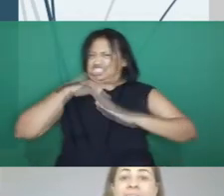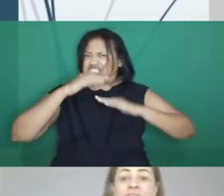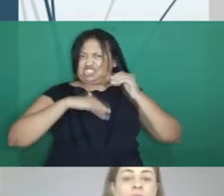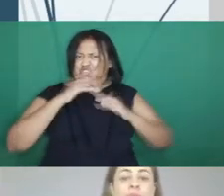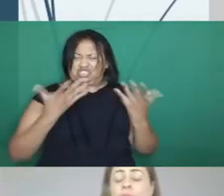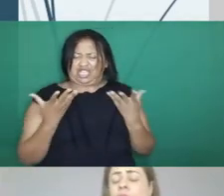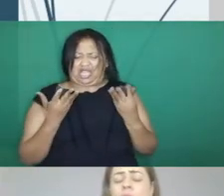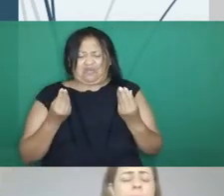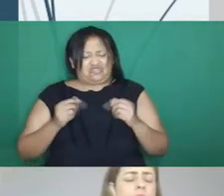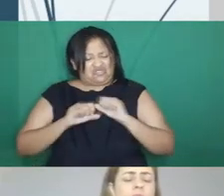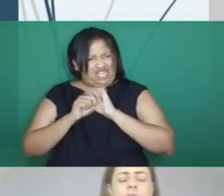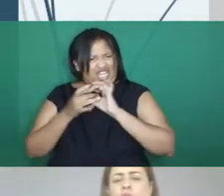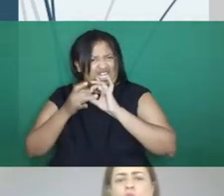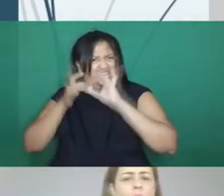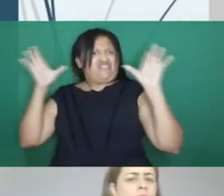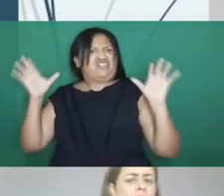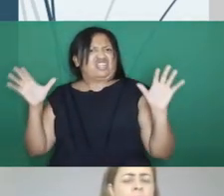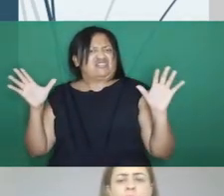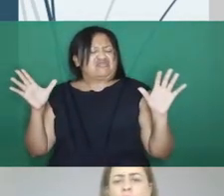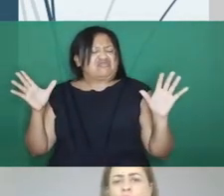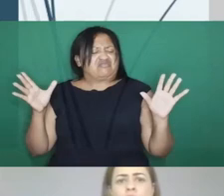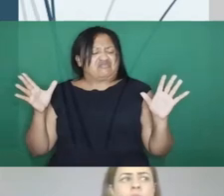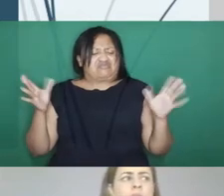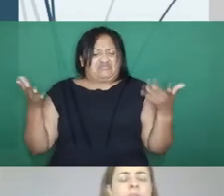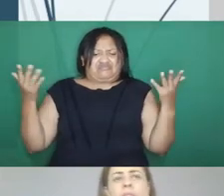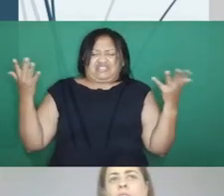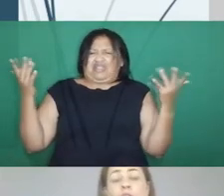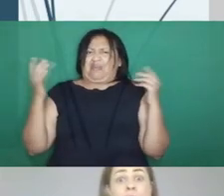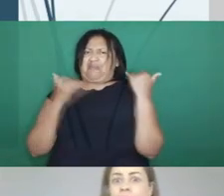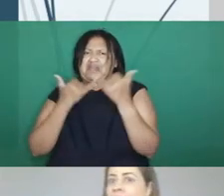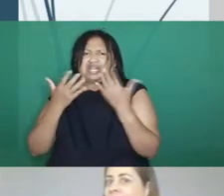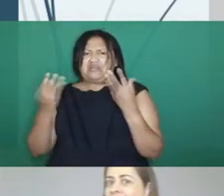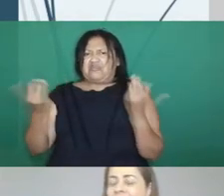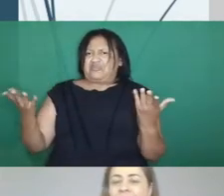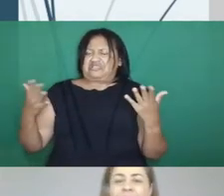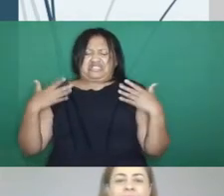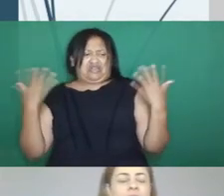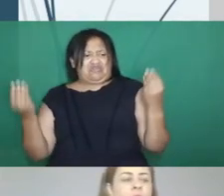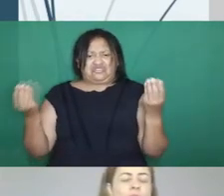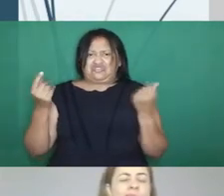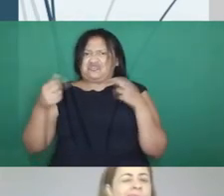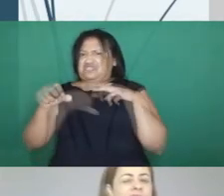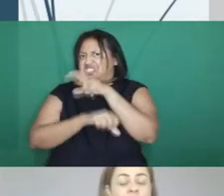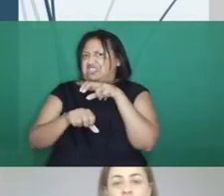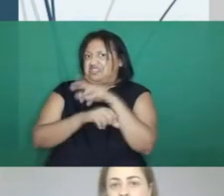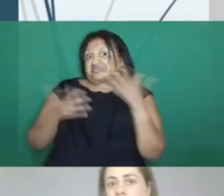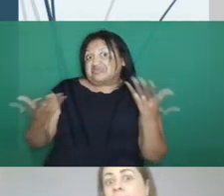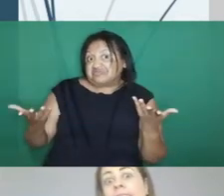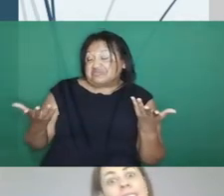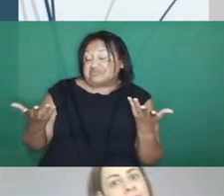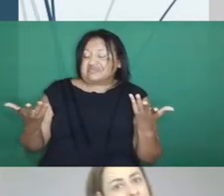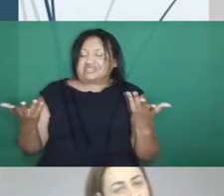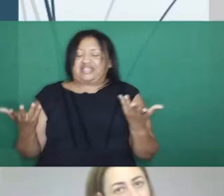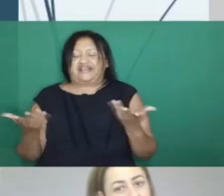a atitude é muito solta muitos extrovertida Será que ela tá sendo muito saidinha